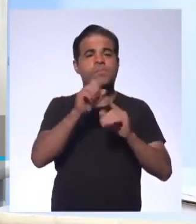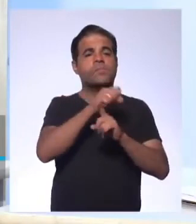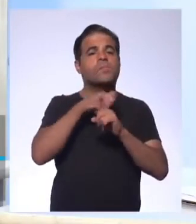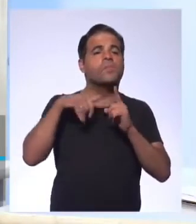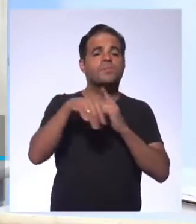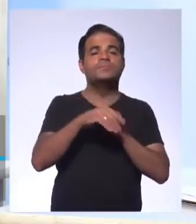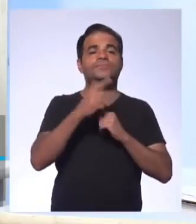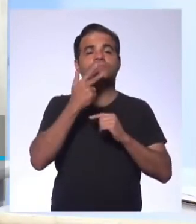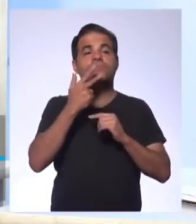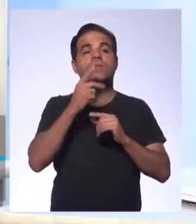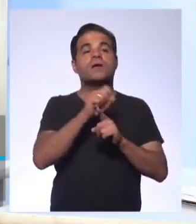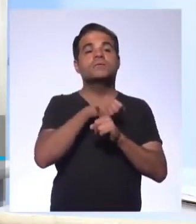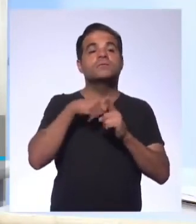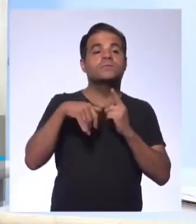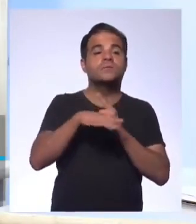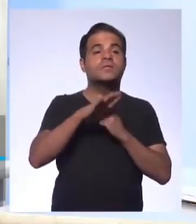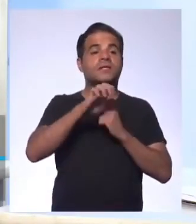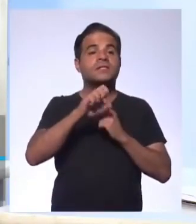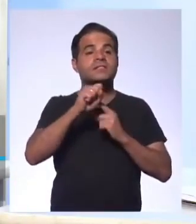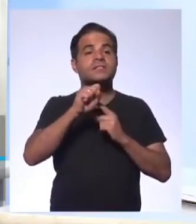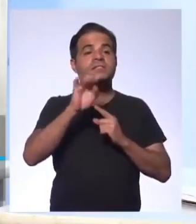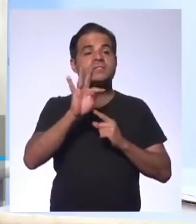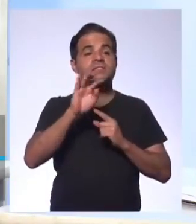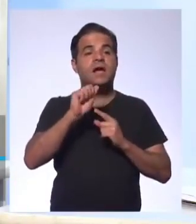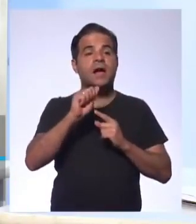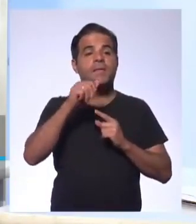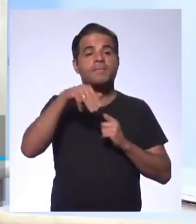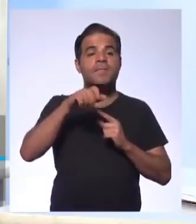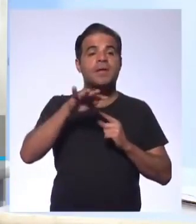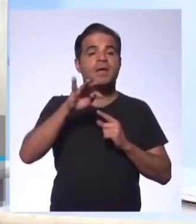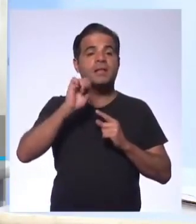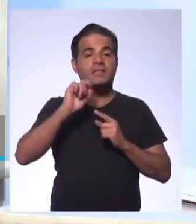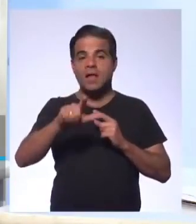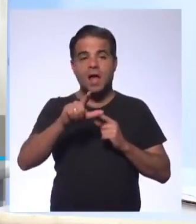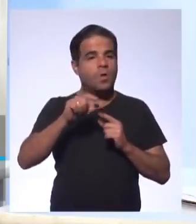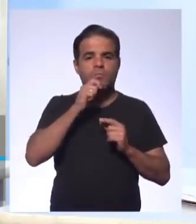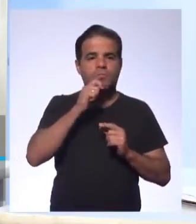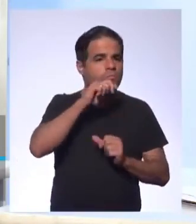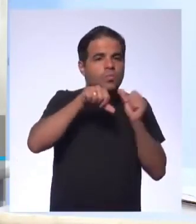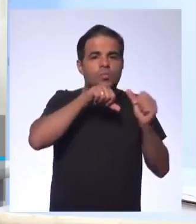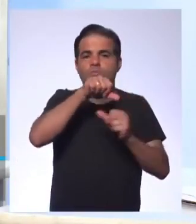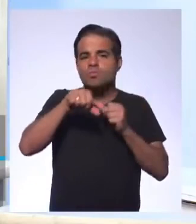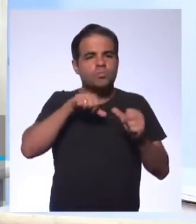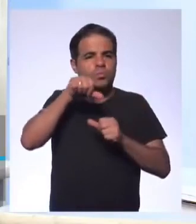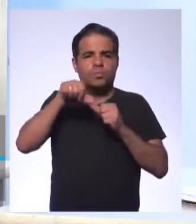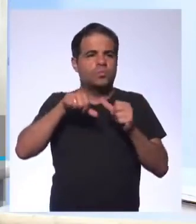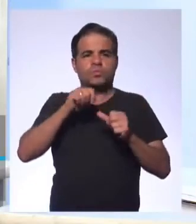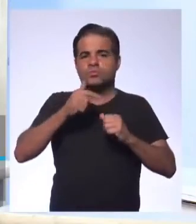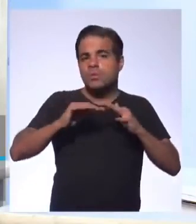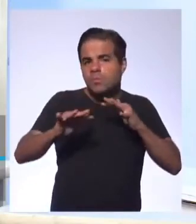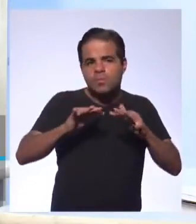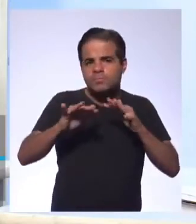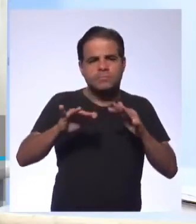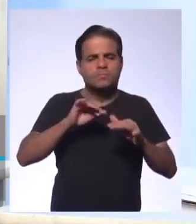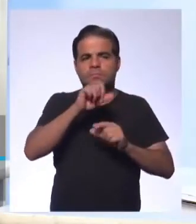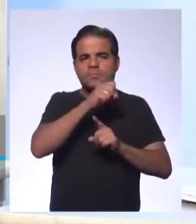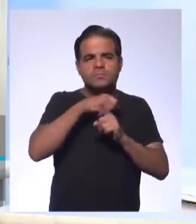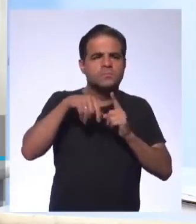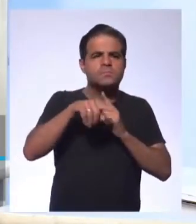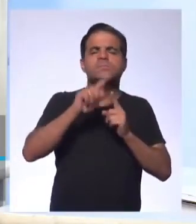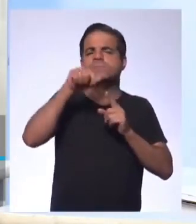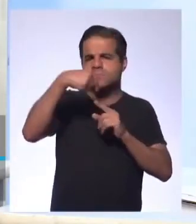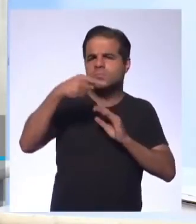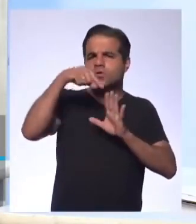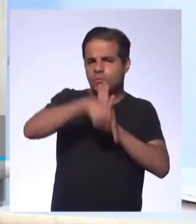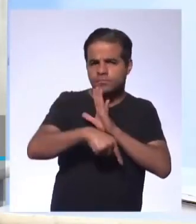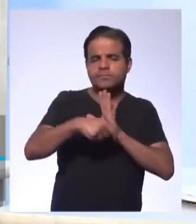de sociedade estamental. É um estamento, então, assim, ela não muda, né? Não tem mobilidade social. Eu ainda vou me